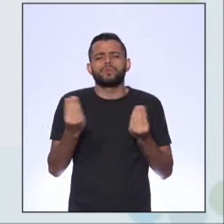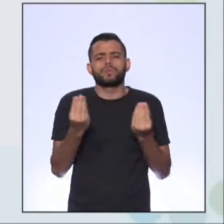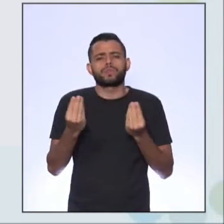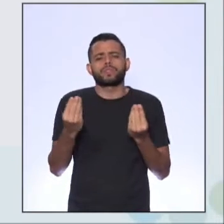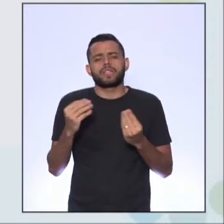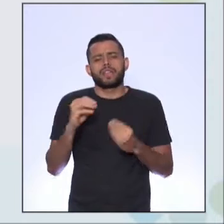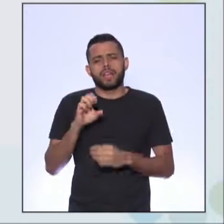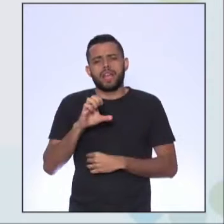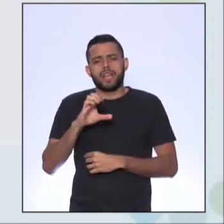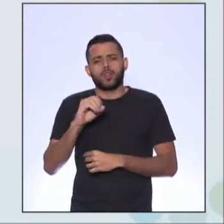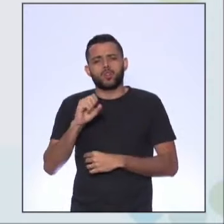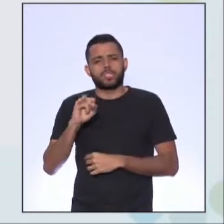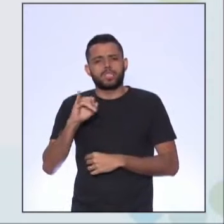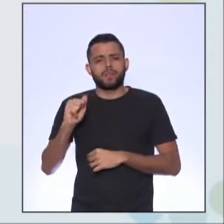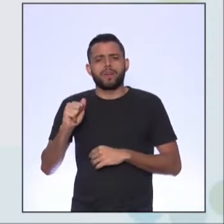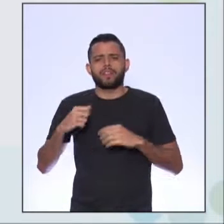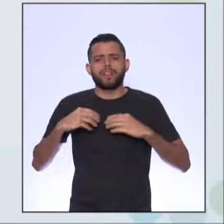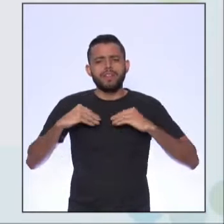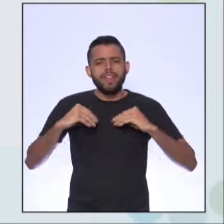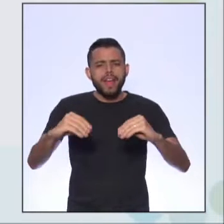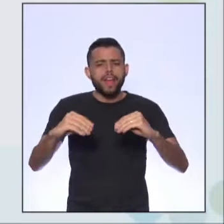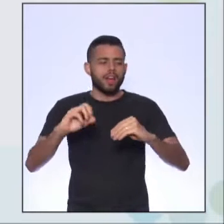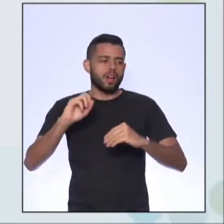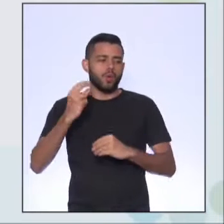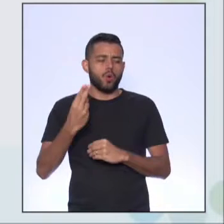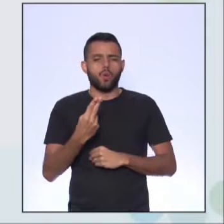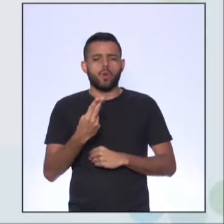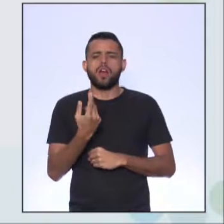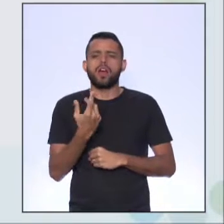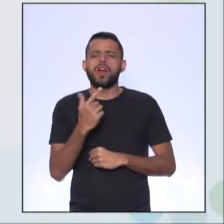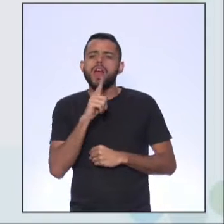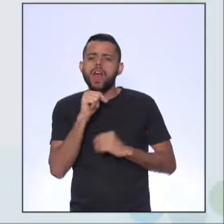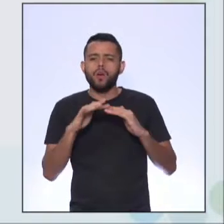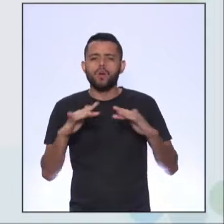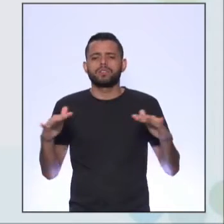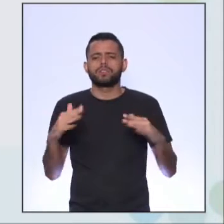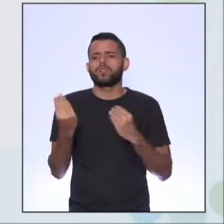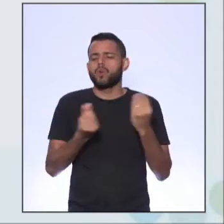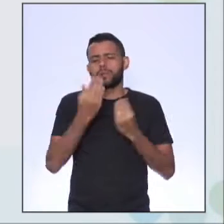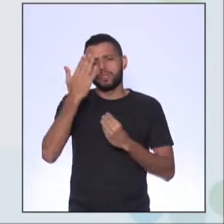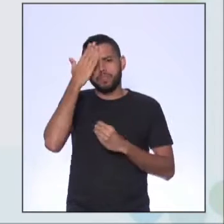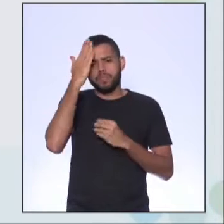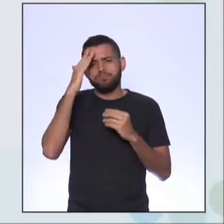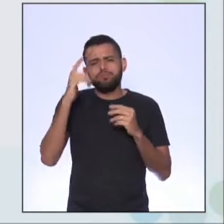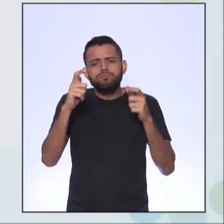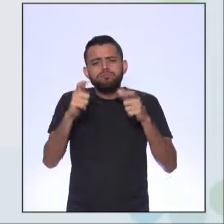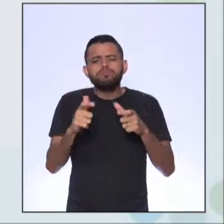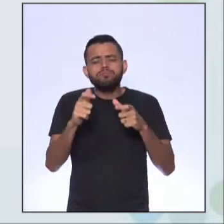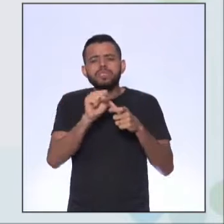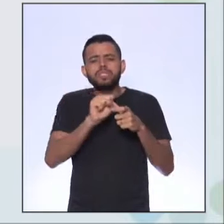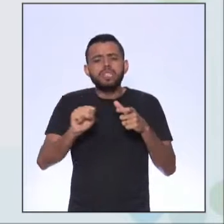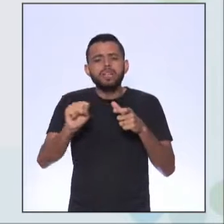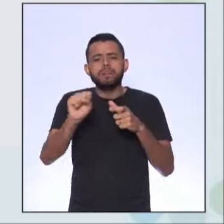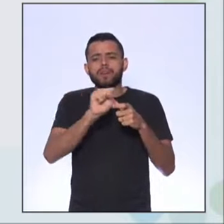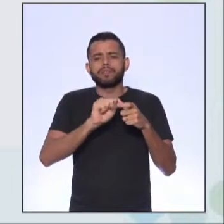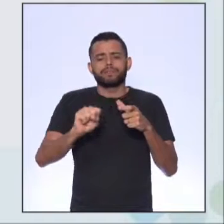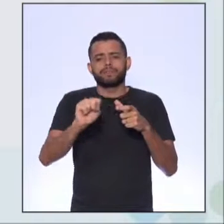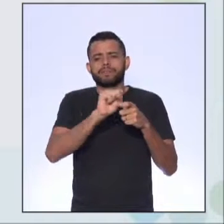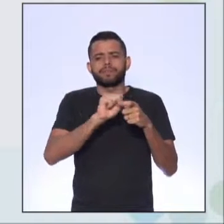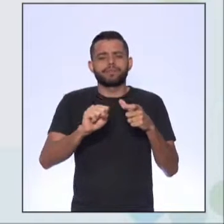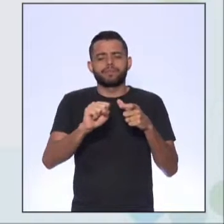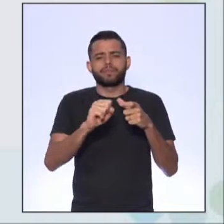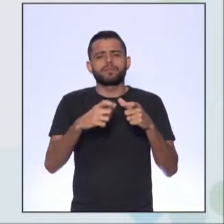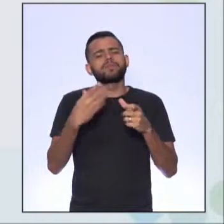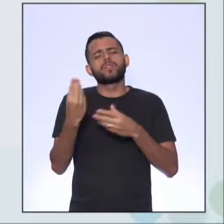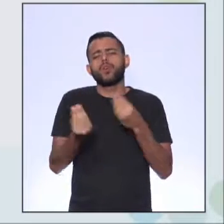ecossistema terrestre ou aquático. Tá? Então, como que eu posso definir um ecossistema terrestre ou aquático? Tá? Não importa se ele é terrestre ou aquático.